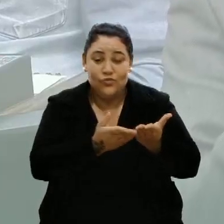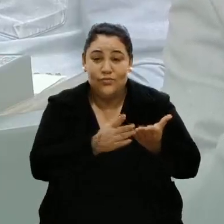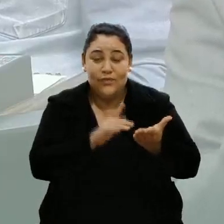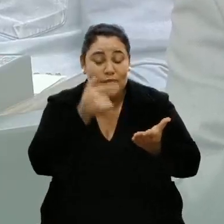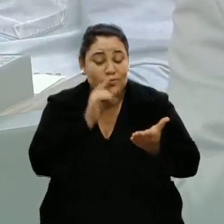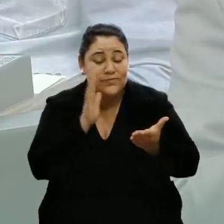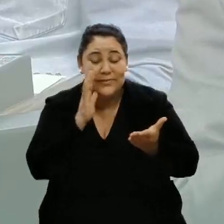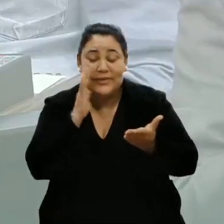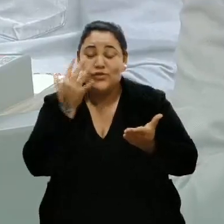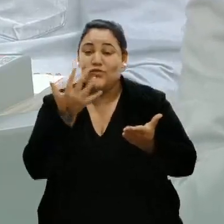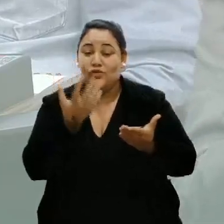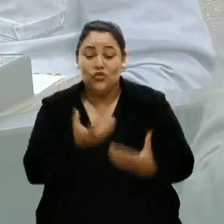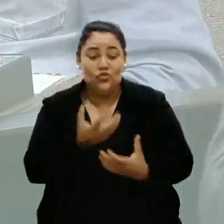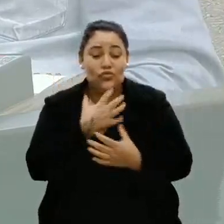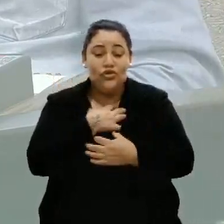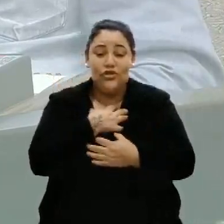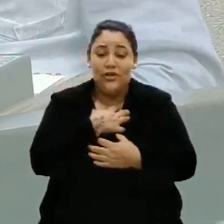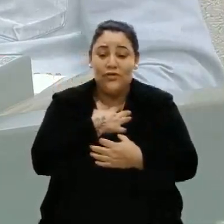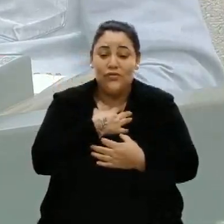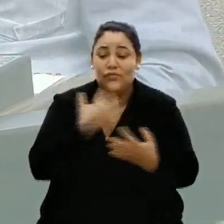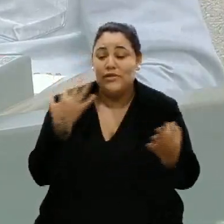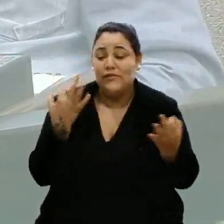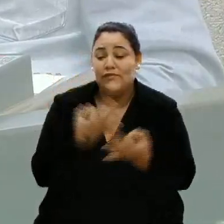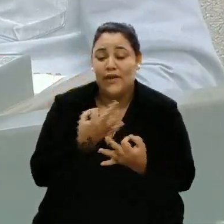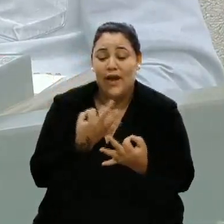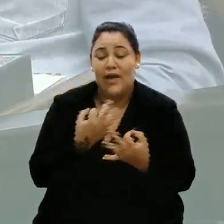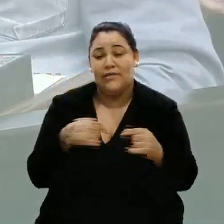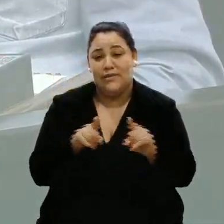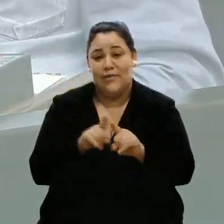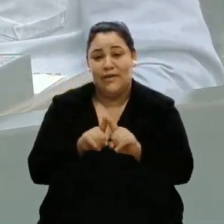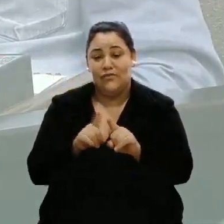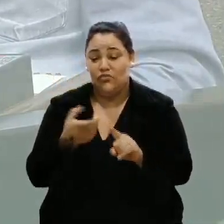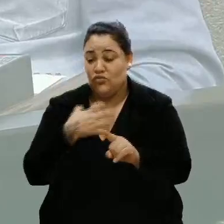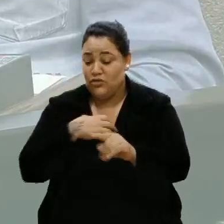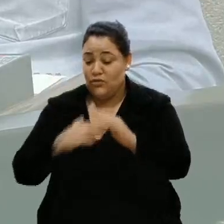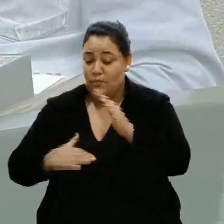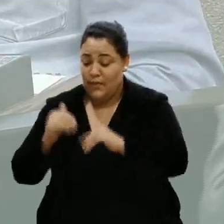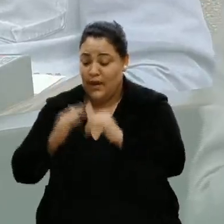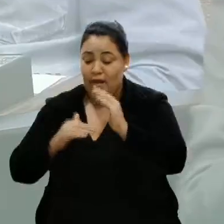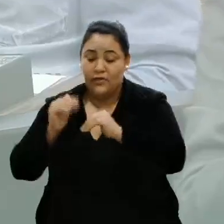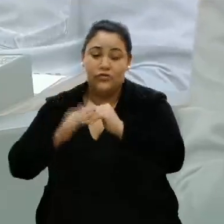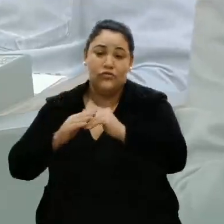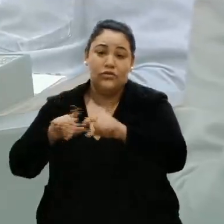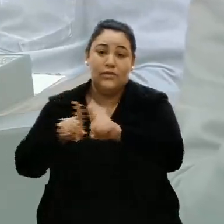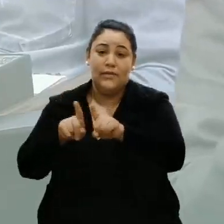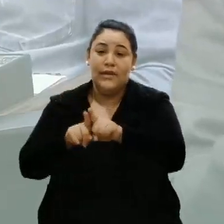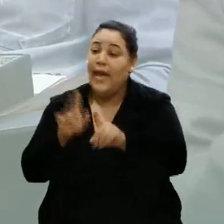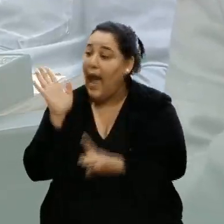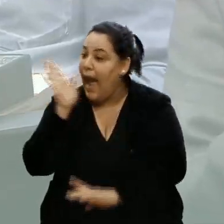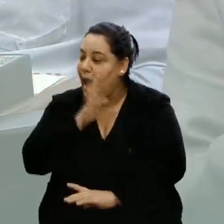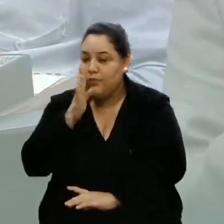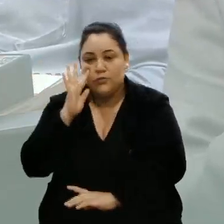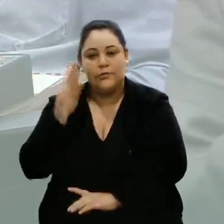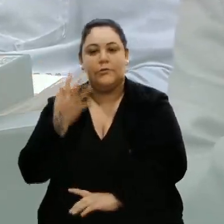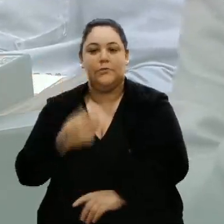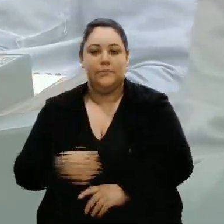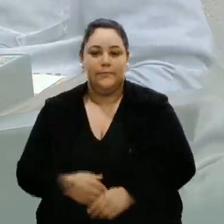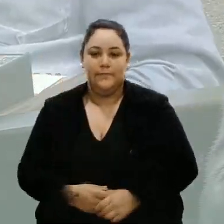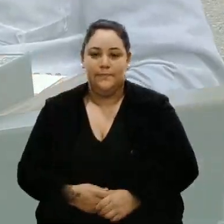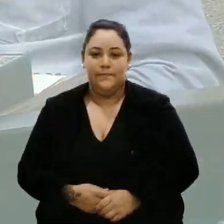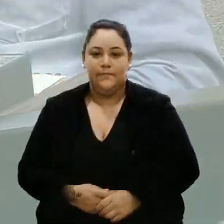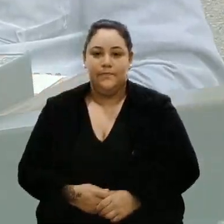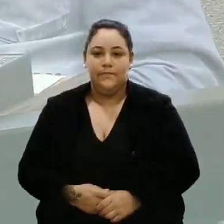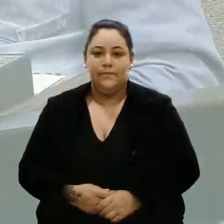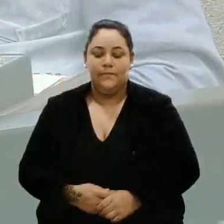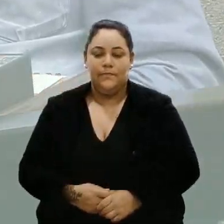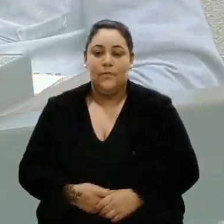resolução de uma forma mais eficiente, prática e para ontem, me perdoa a palavra. Porque da